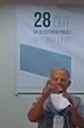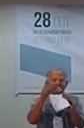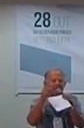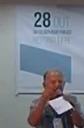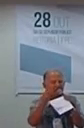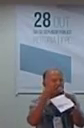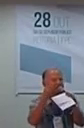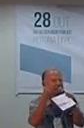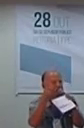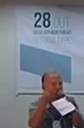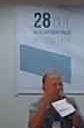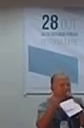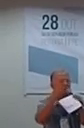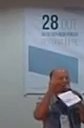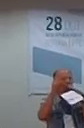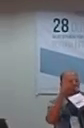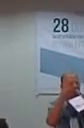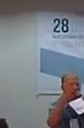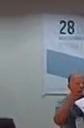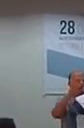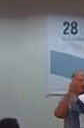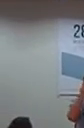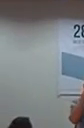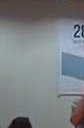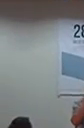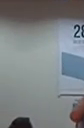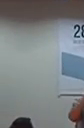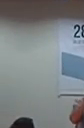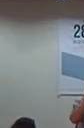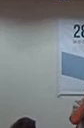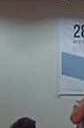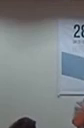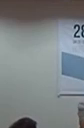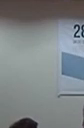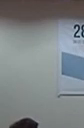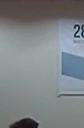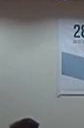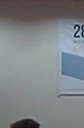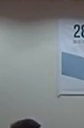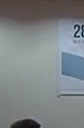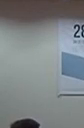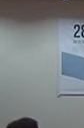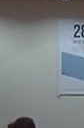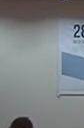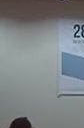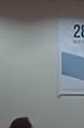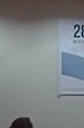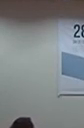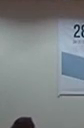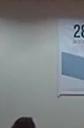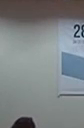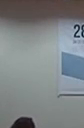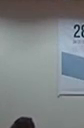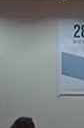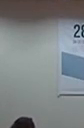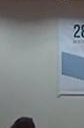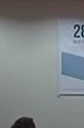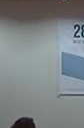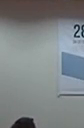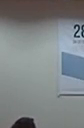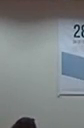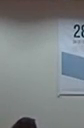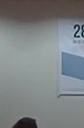Pela primeira vez vocês estão vendo o que é uma possibilidade de fazer um planejamento pedagógico. É simples, em poucas